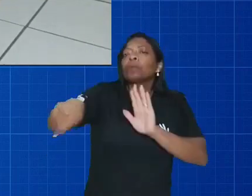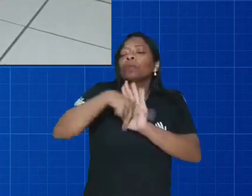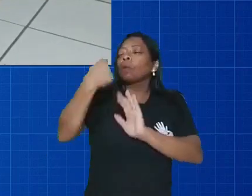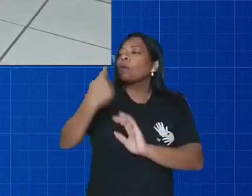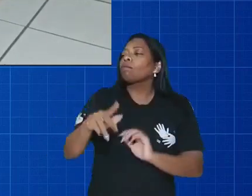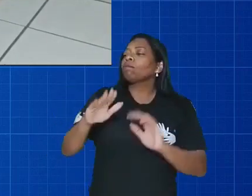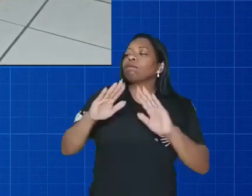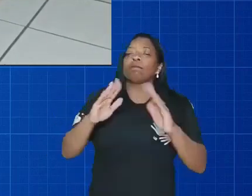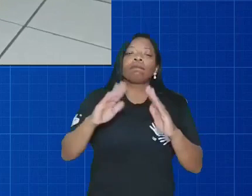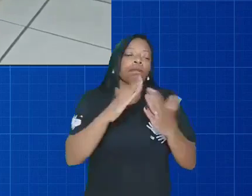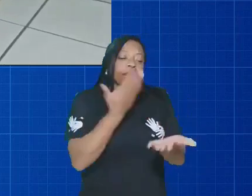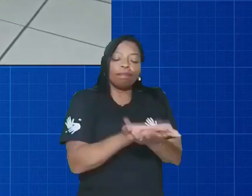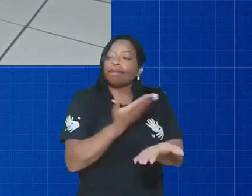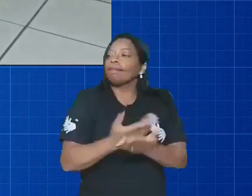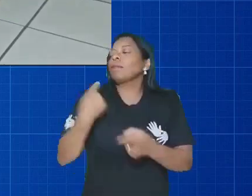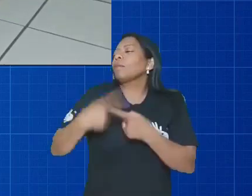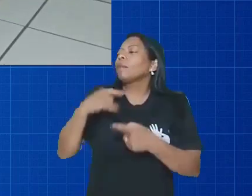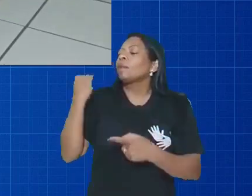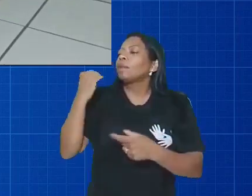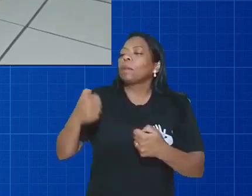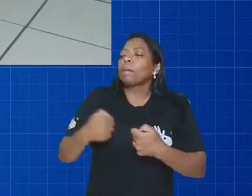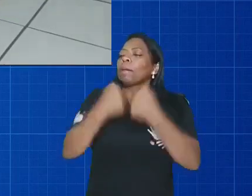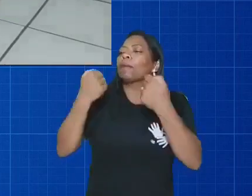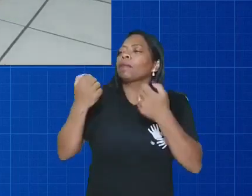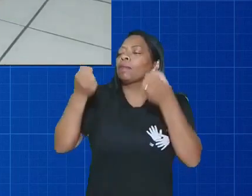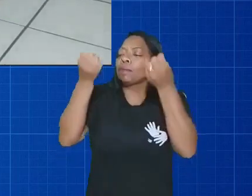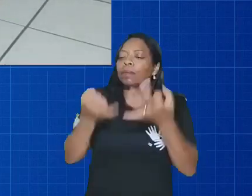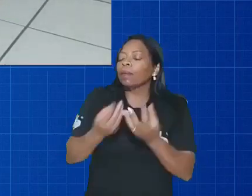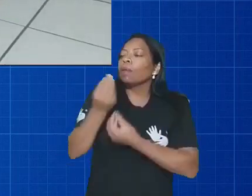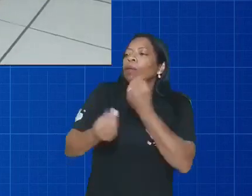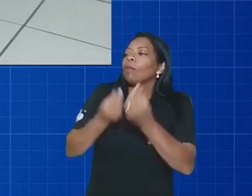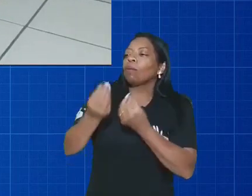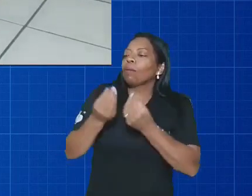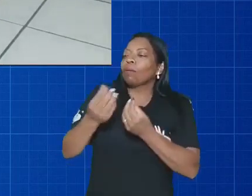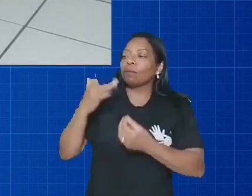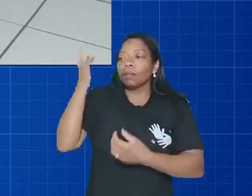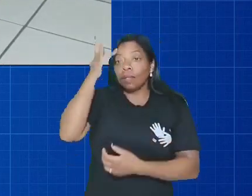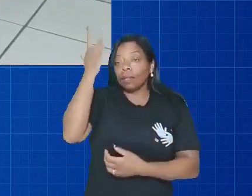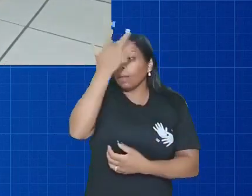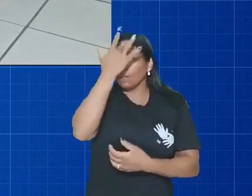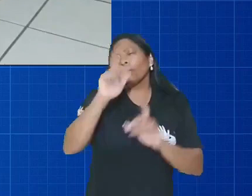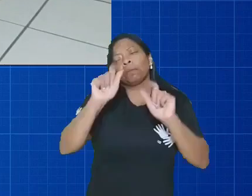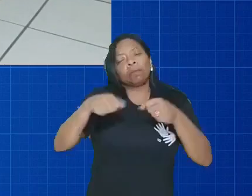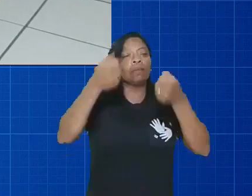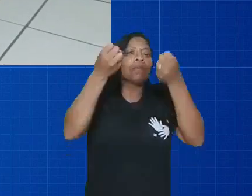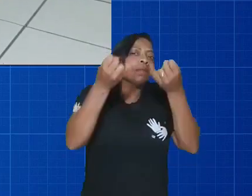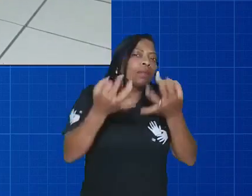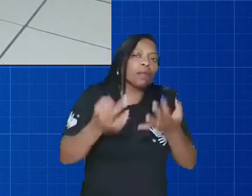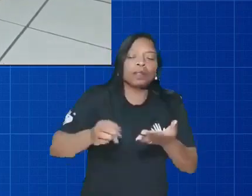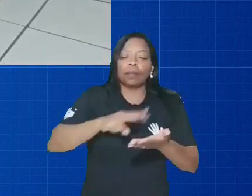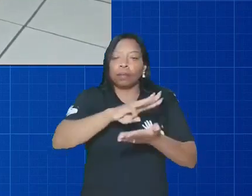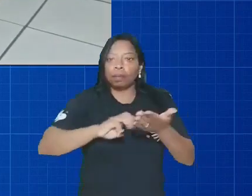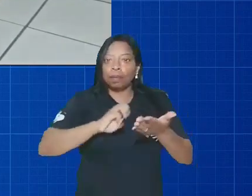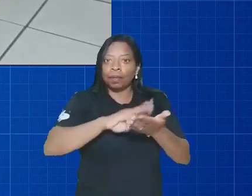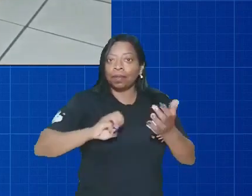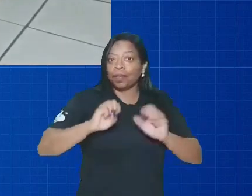é o impacto que tem a saúde mental na escola? Porque a gente podia falar aqui das metodologias de ensino, como as